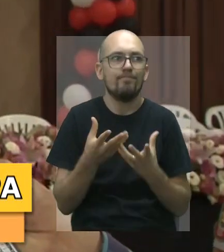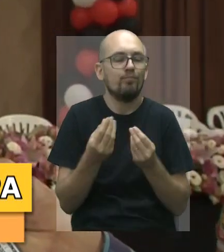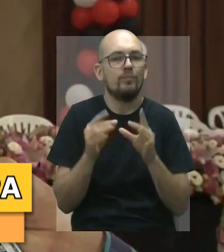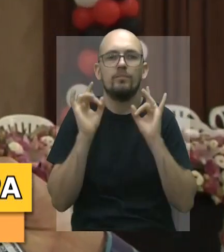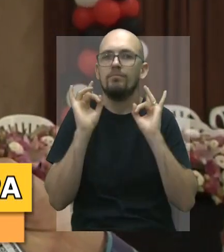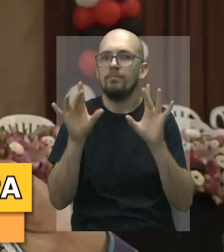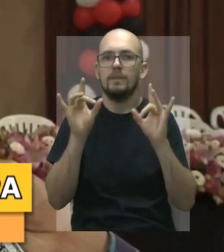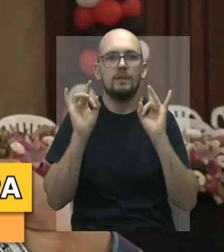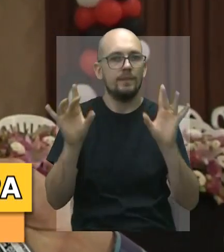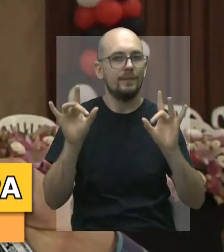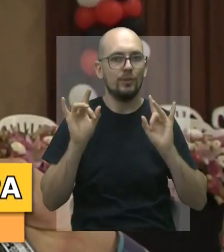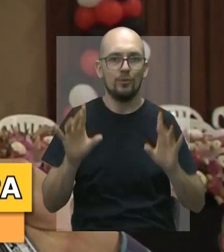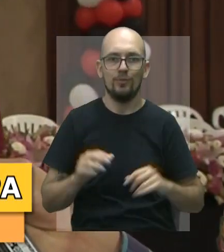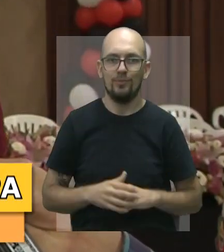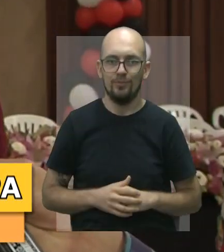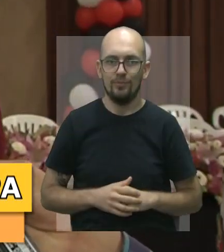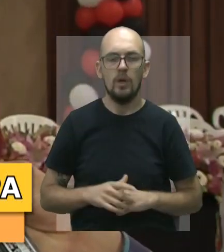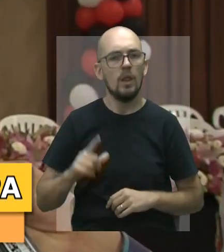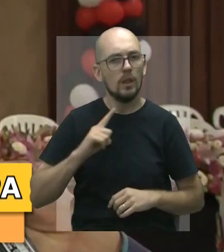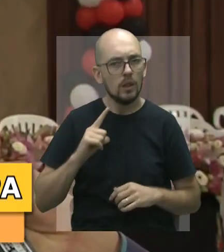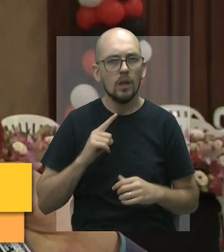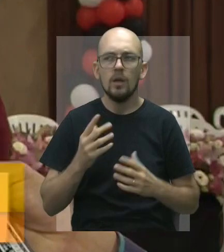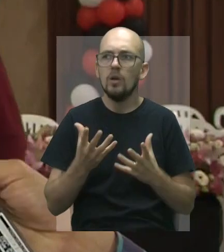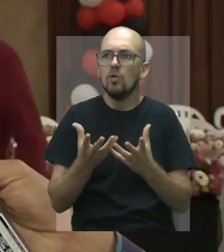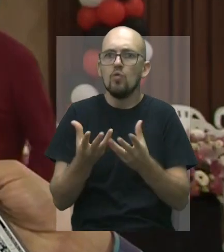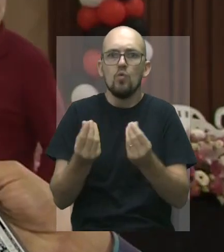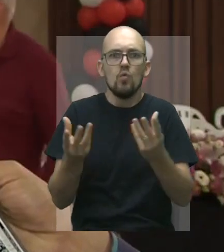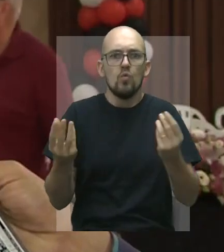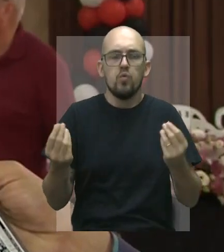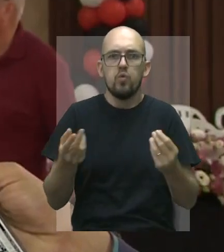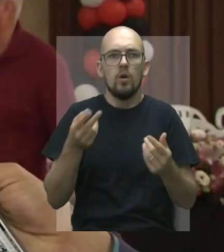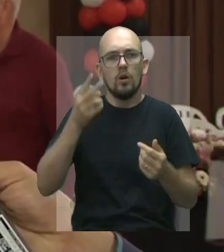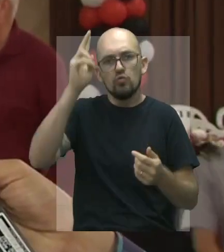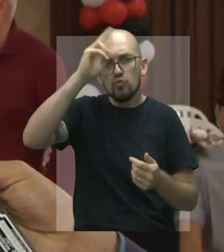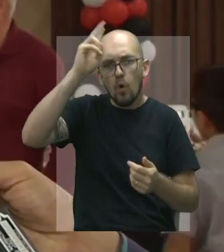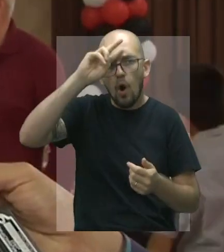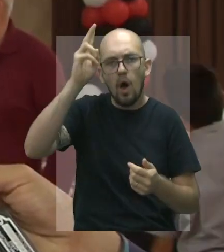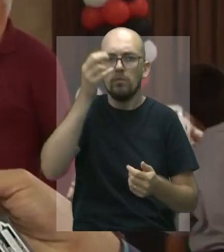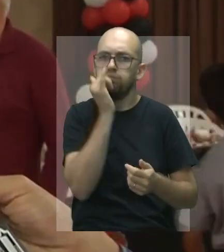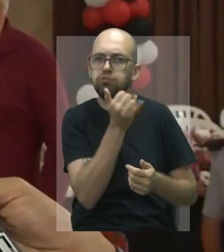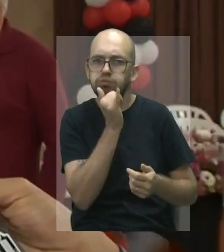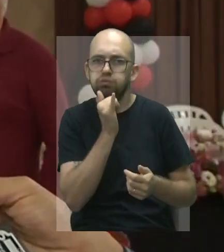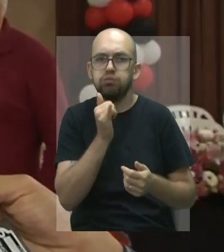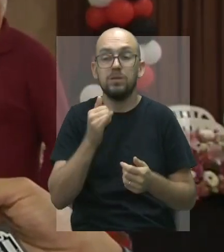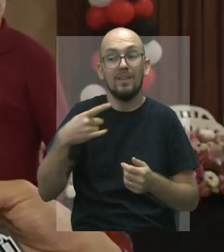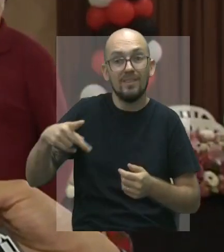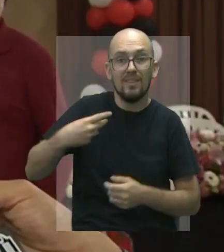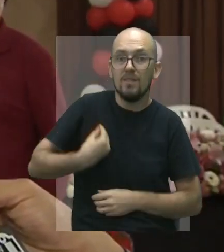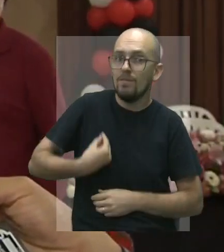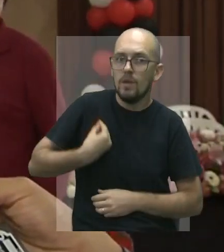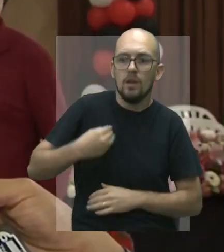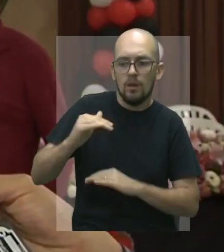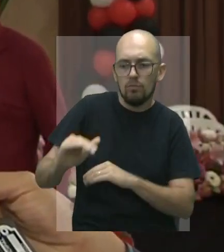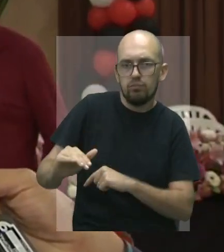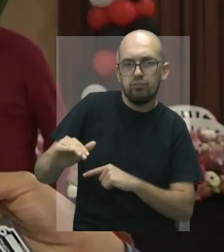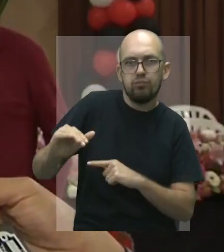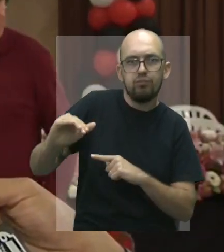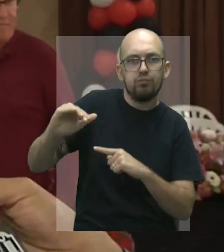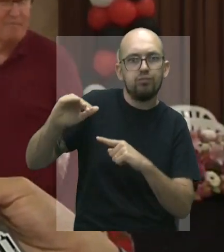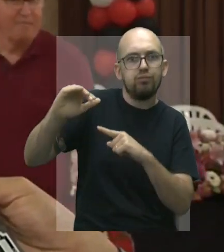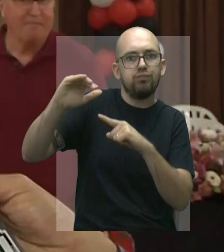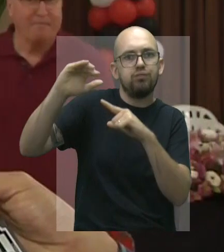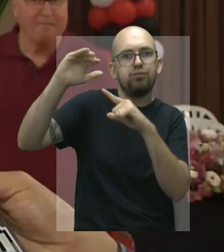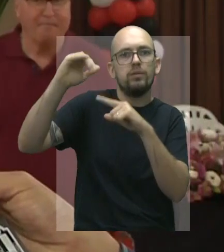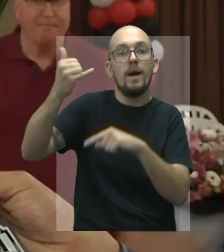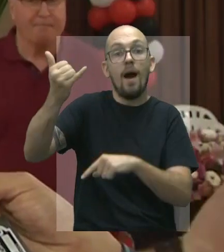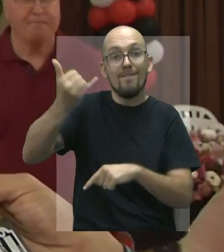de fato, nós temos dezenas, talvez centenas de relatos das vidas das pessoas que vêm trazer informação para a gente,